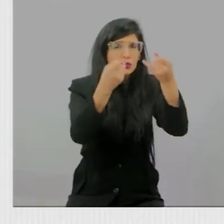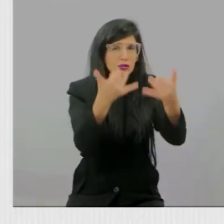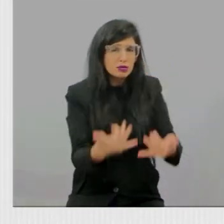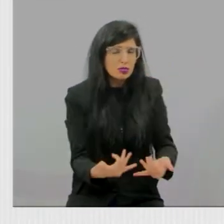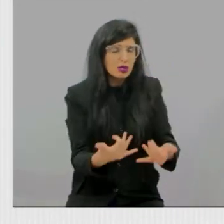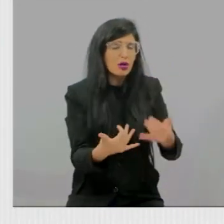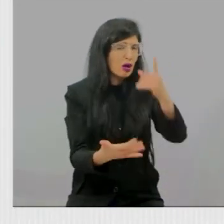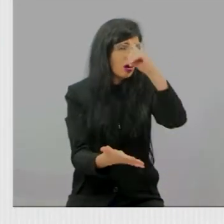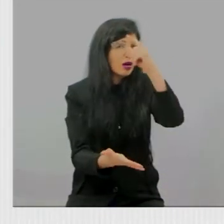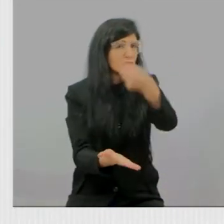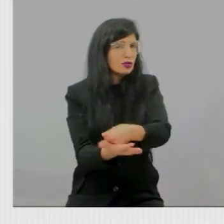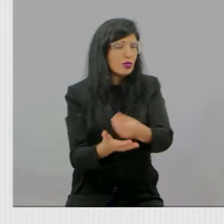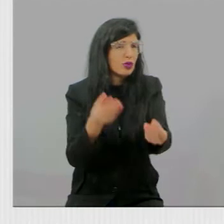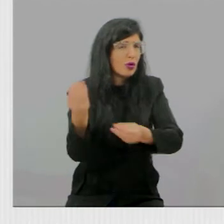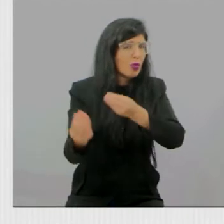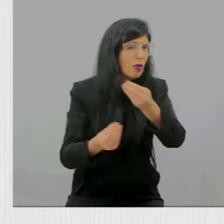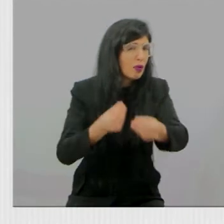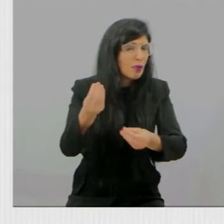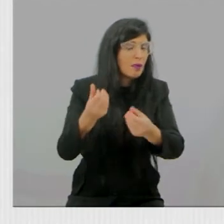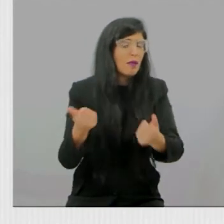Apoie o comércio gastronômico,